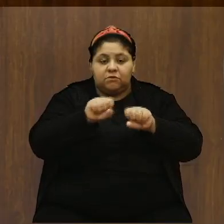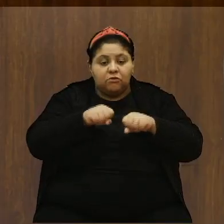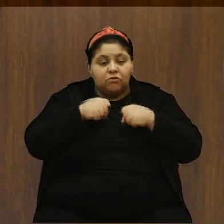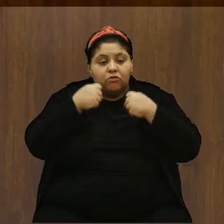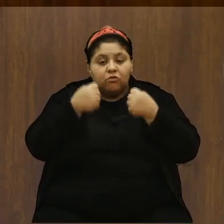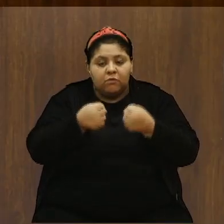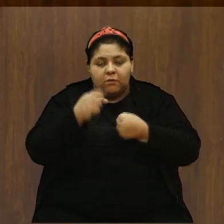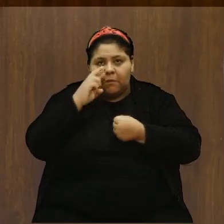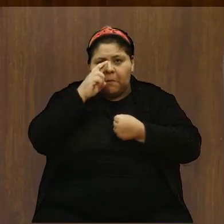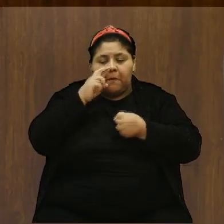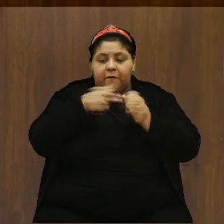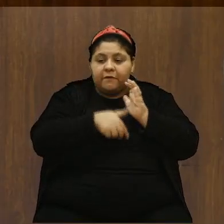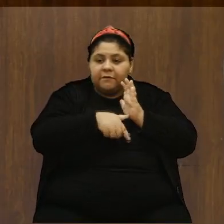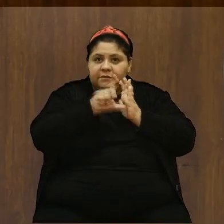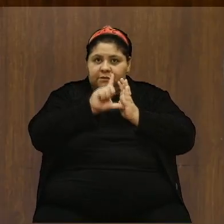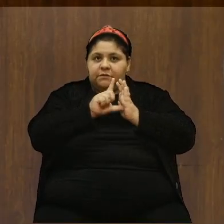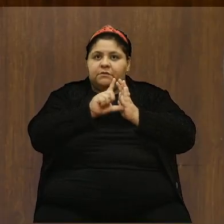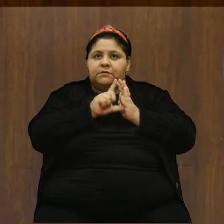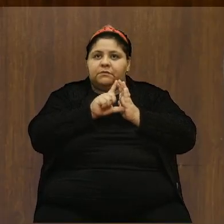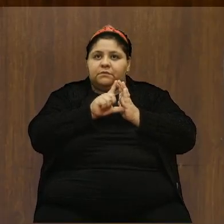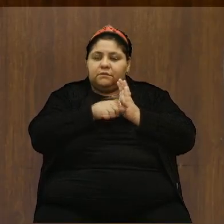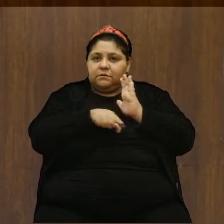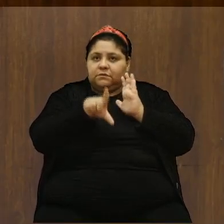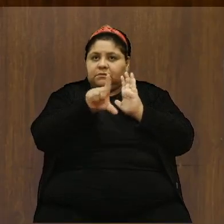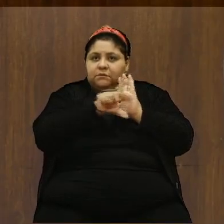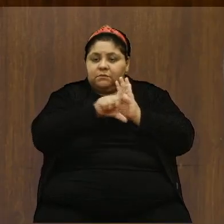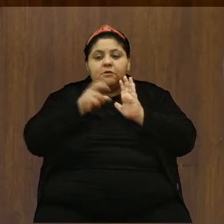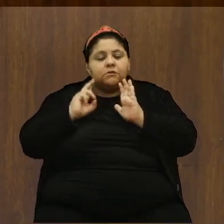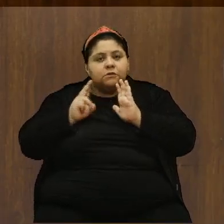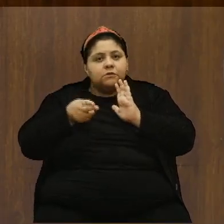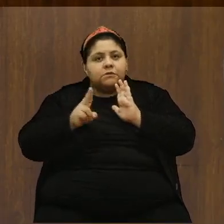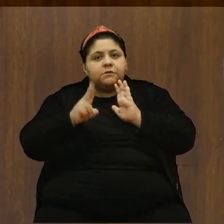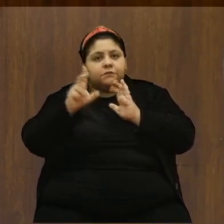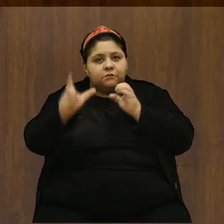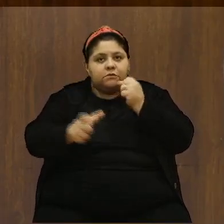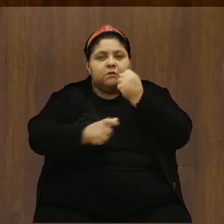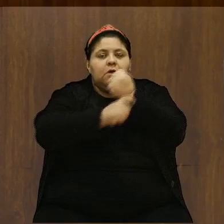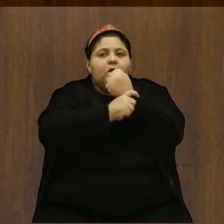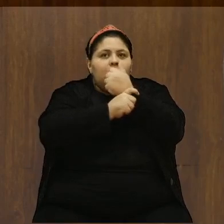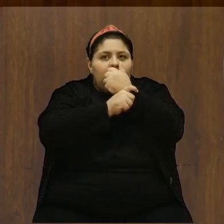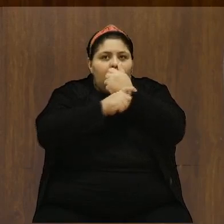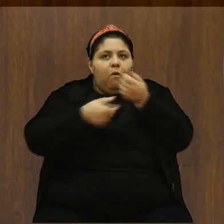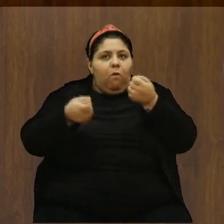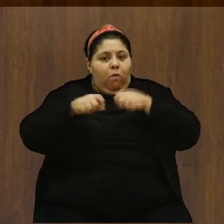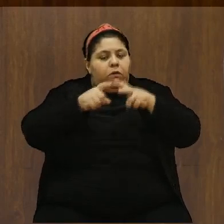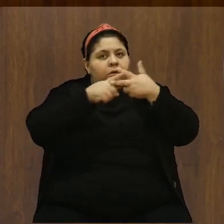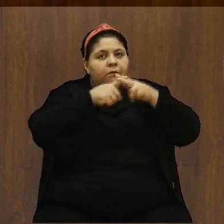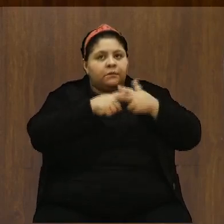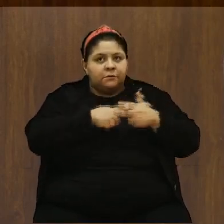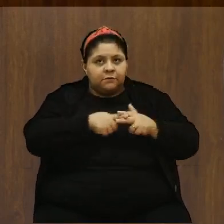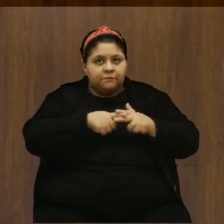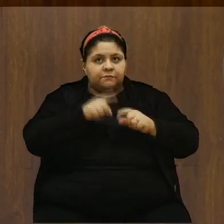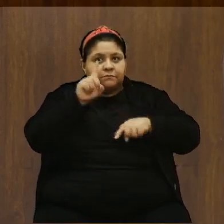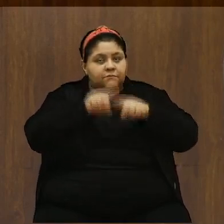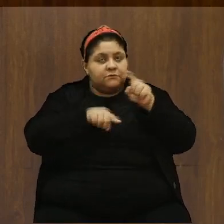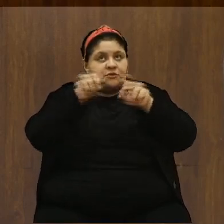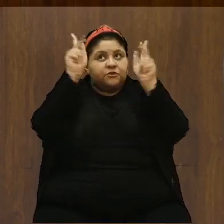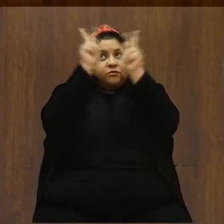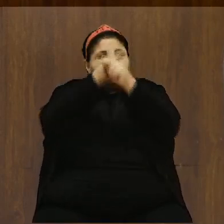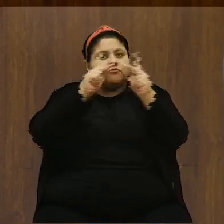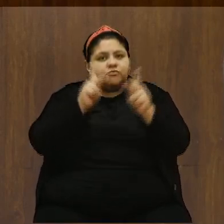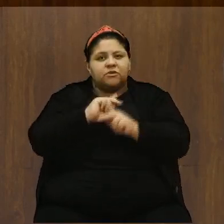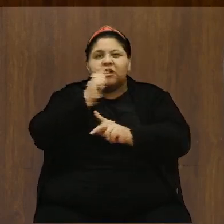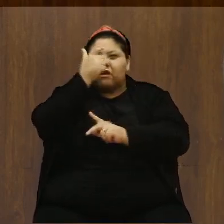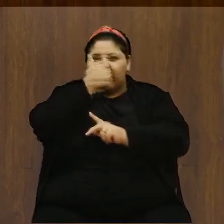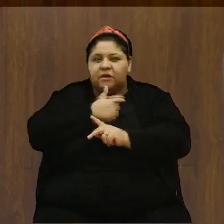de risco anteriormente à previsão da lei, continuam com a garantia da possibilidade da manutenção da atividade poluidora. Então, acho que a